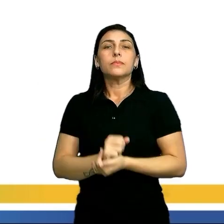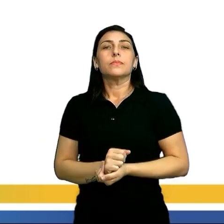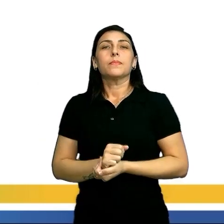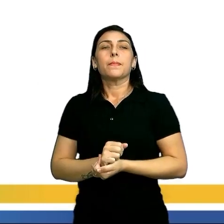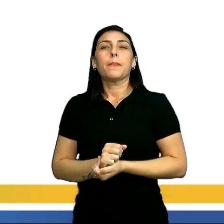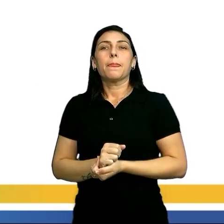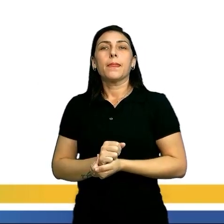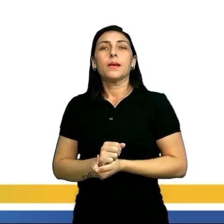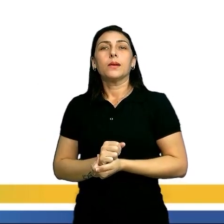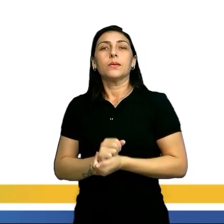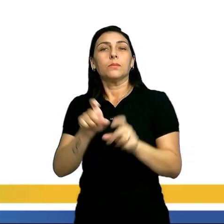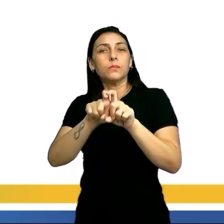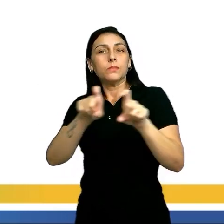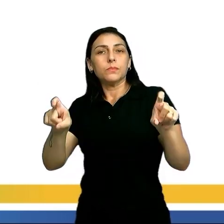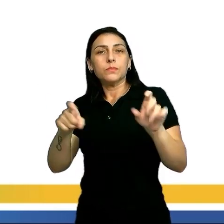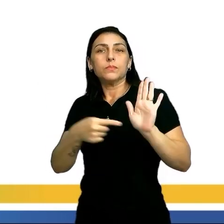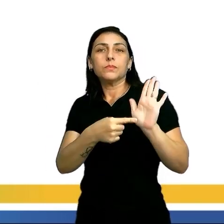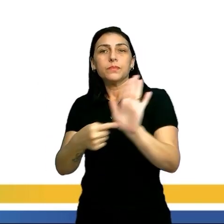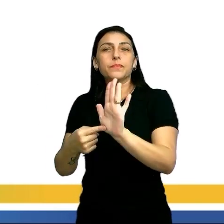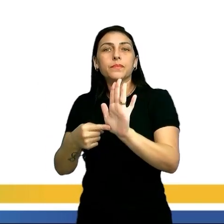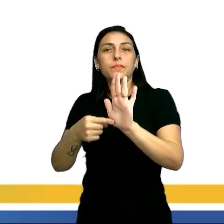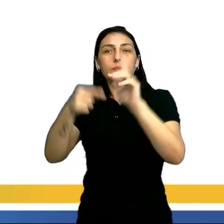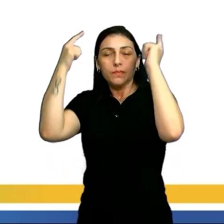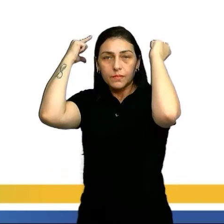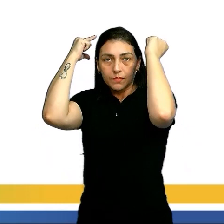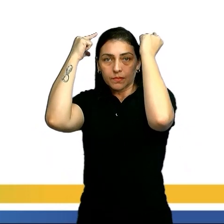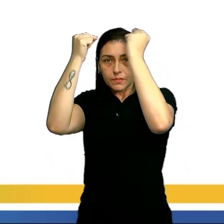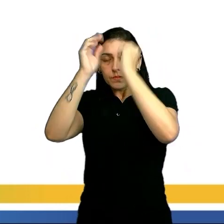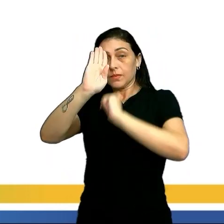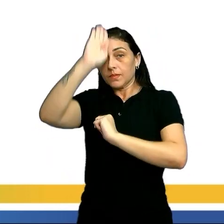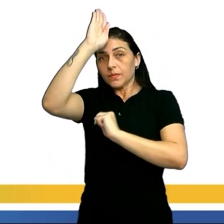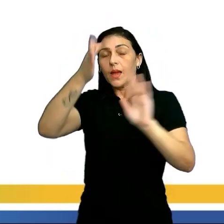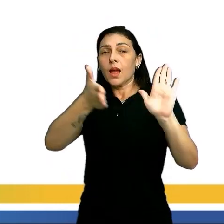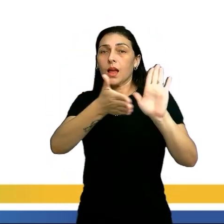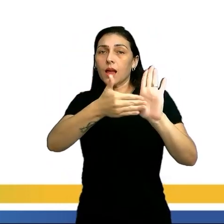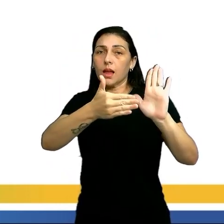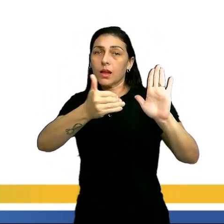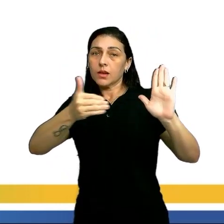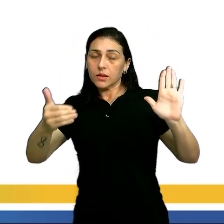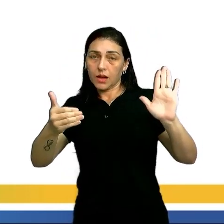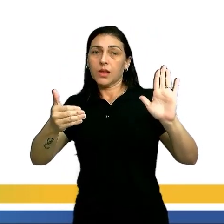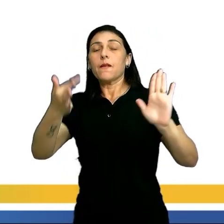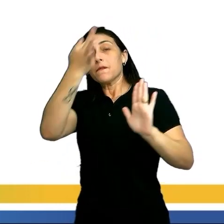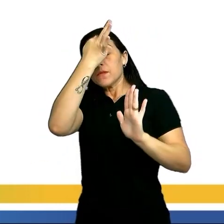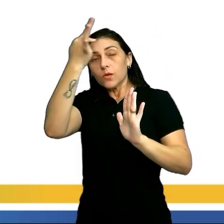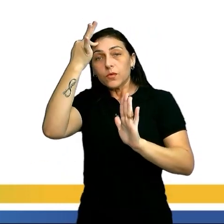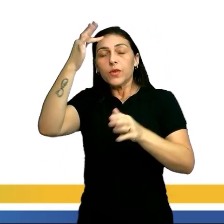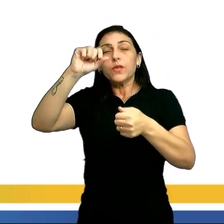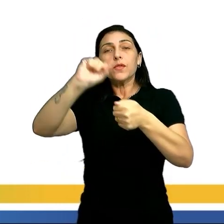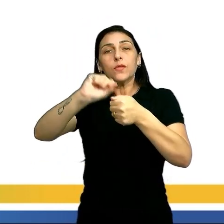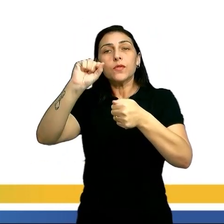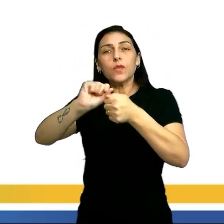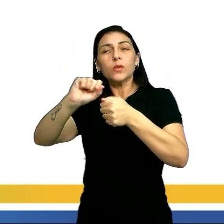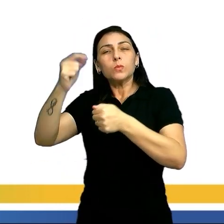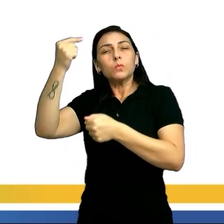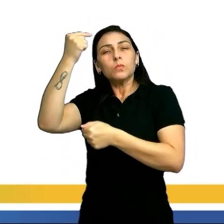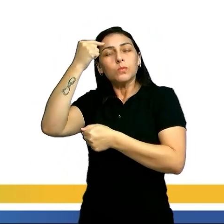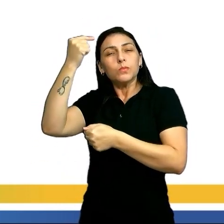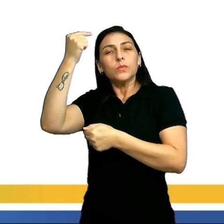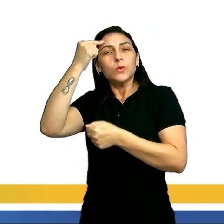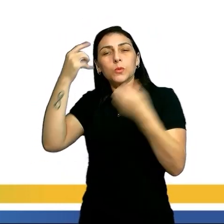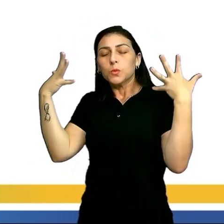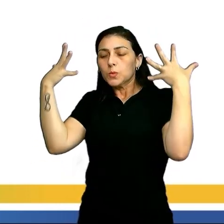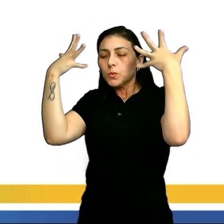Então, vamos o destaque para a arte greco-romana. Estética, parte da filosofia que faz uma reflexão sobre